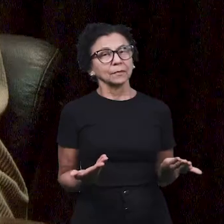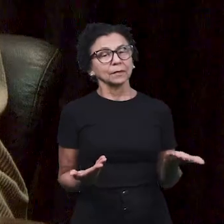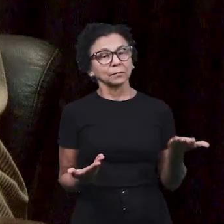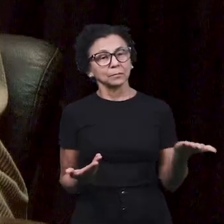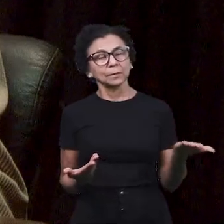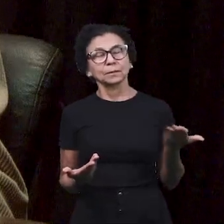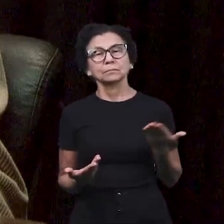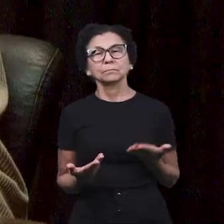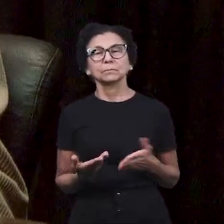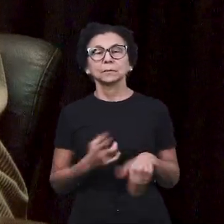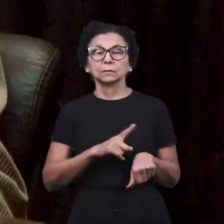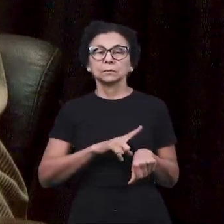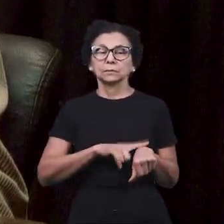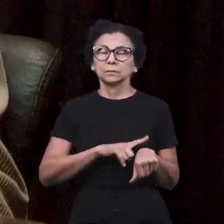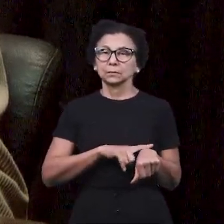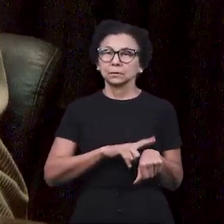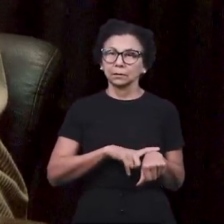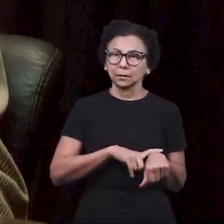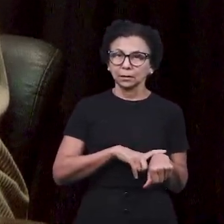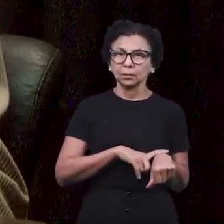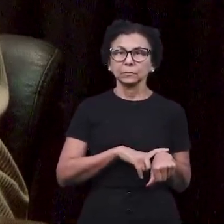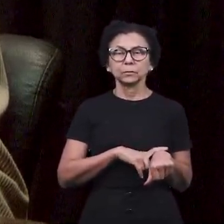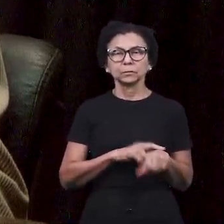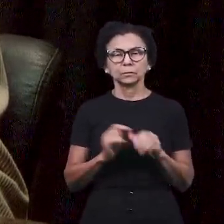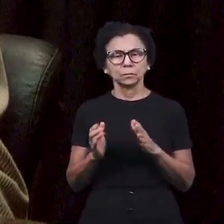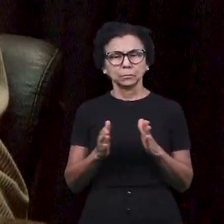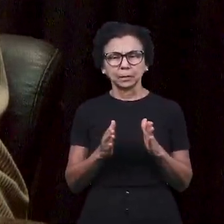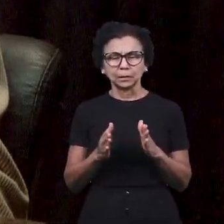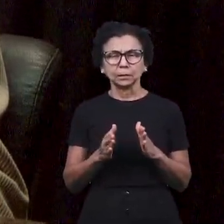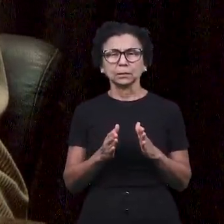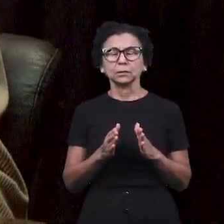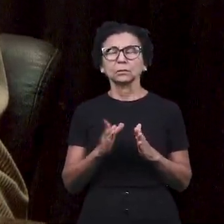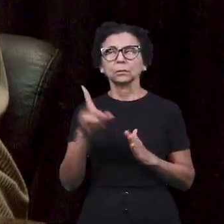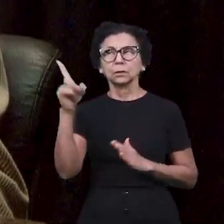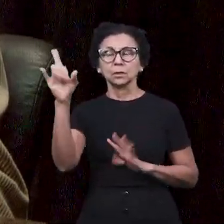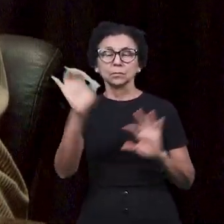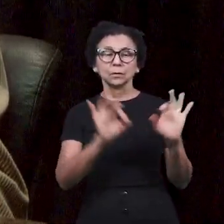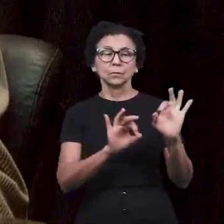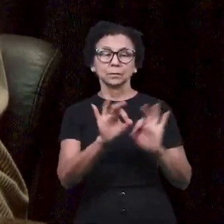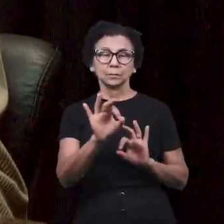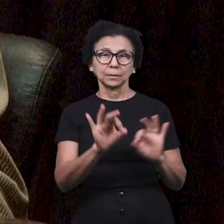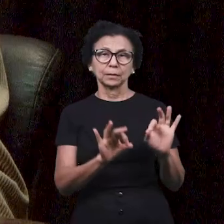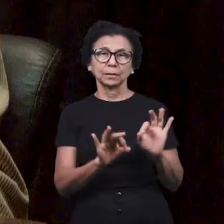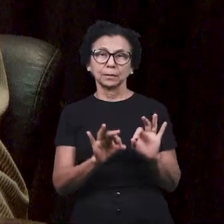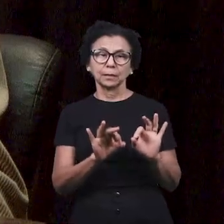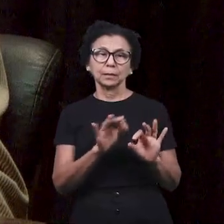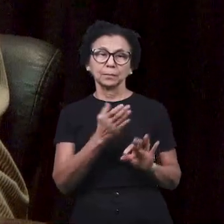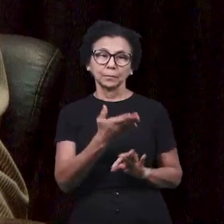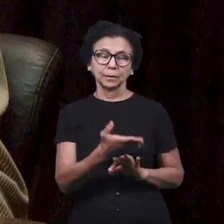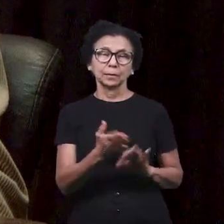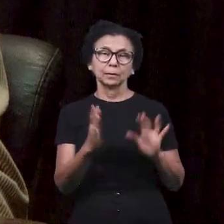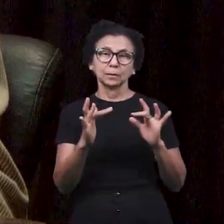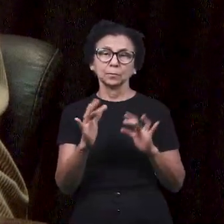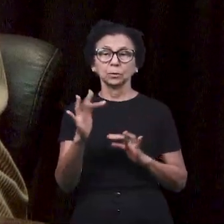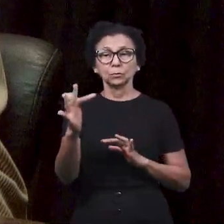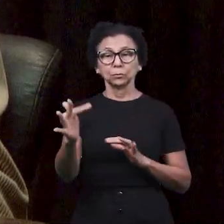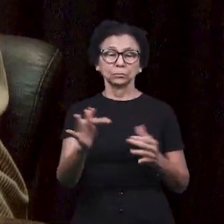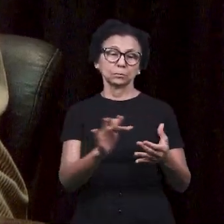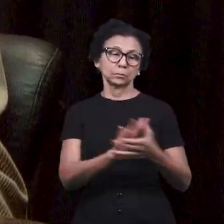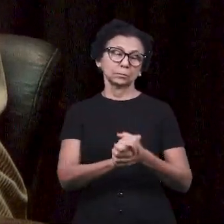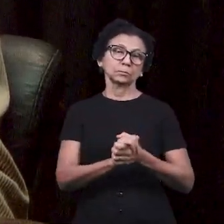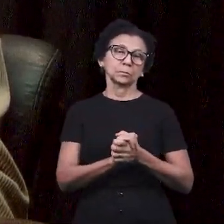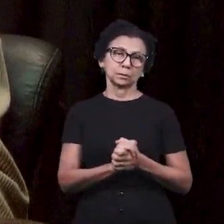o jovem ele vai ter um tempo que o Senhor irá prepará-lo para essa situação, para essa vida